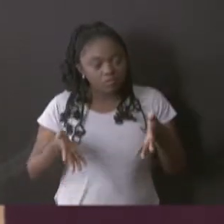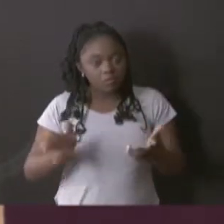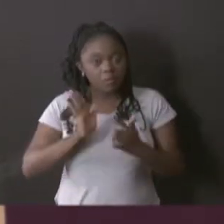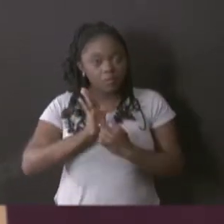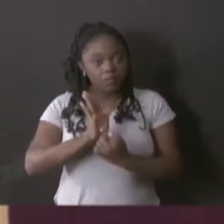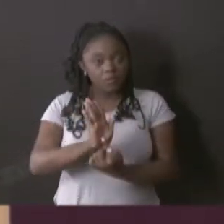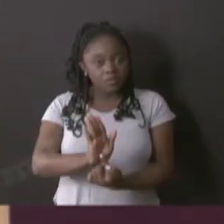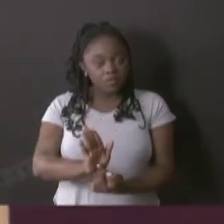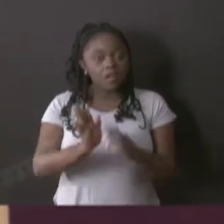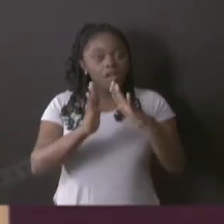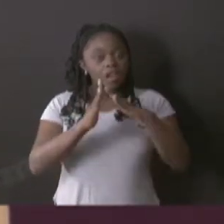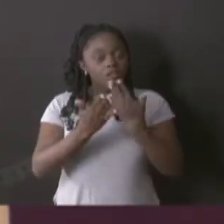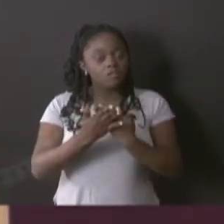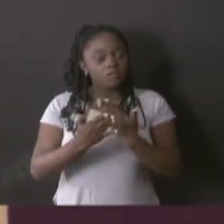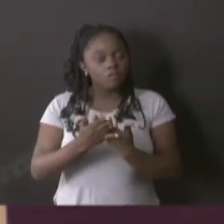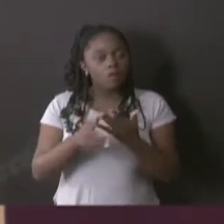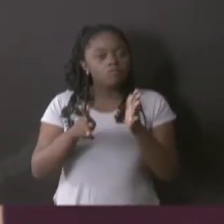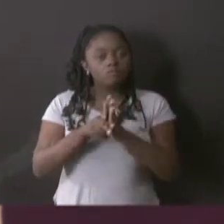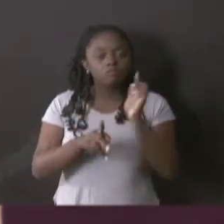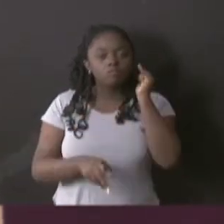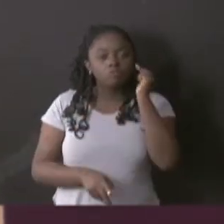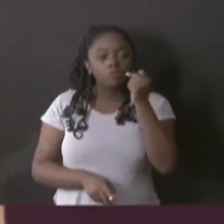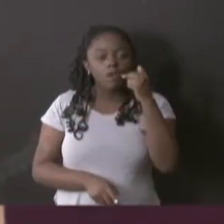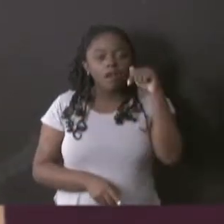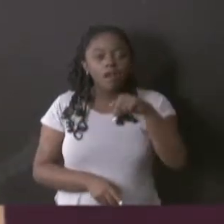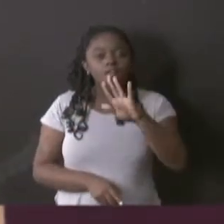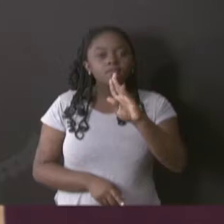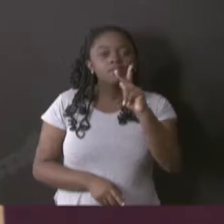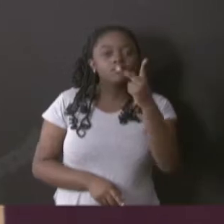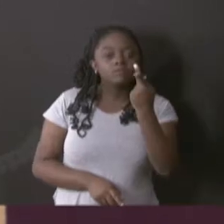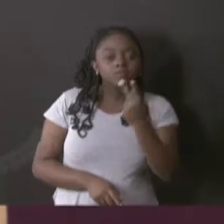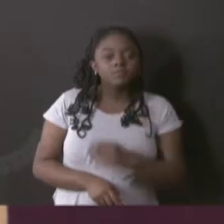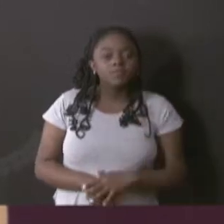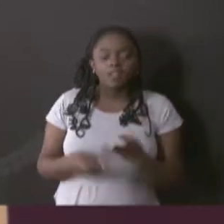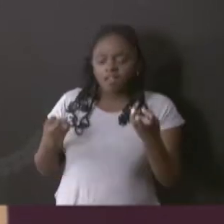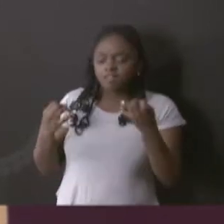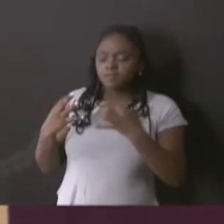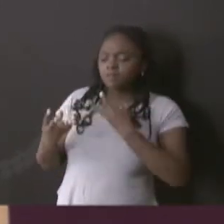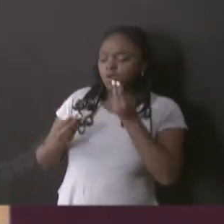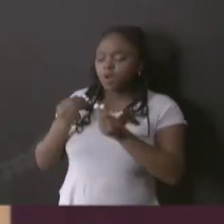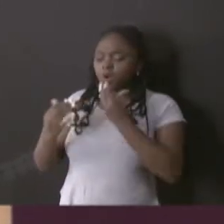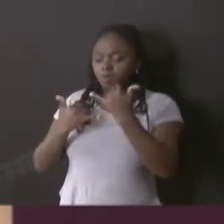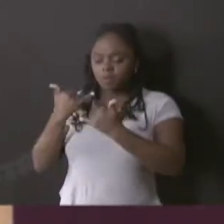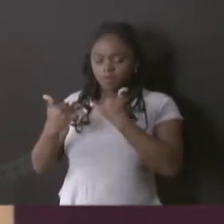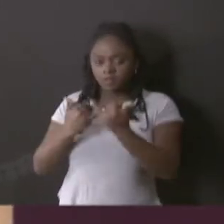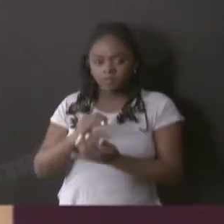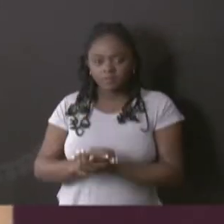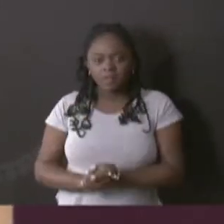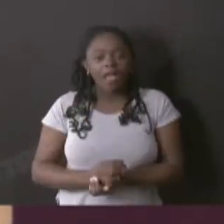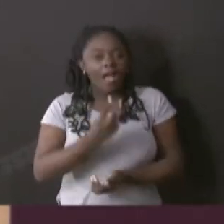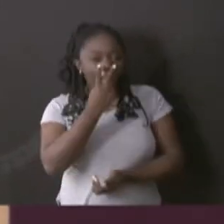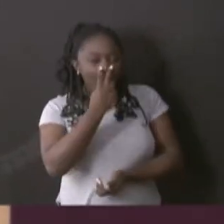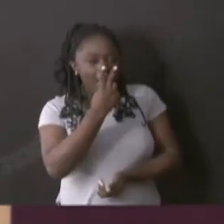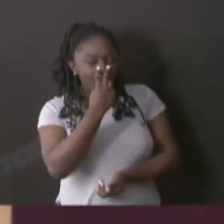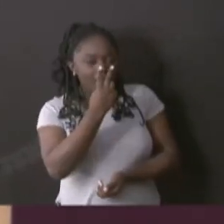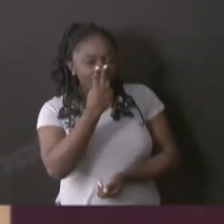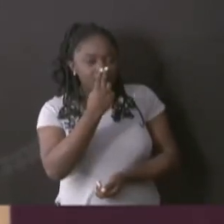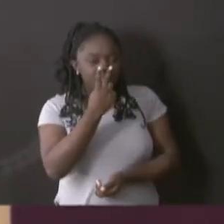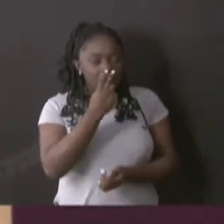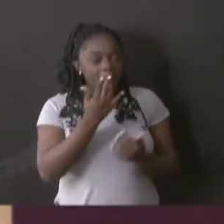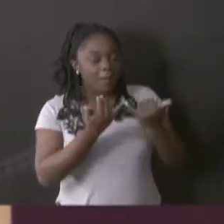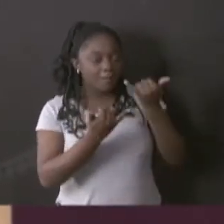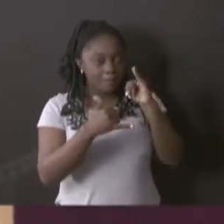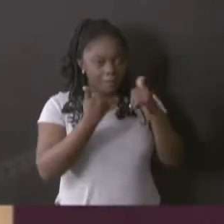em escola para surdos aqui em Belo Horizonte. Conta um pouquinho, como é que era o brinquedo? É tipo imagem e ação. Sim. Só